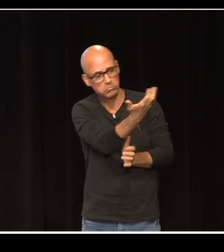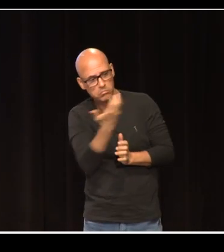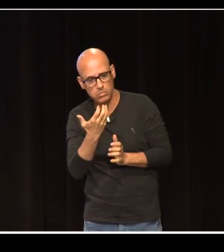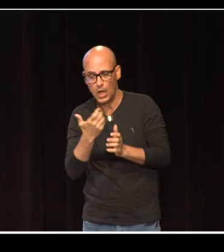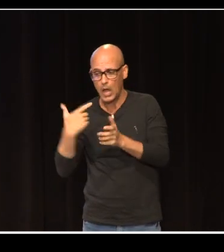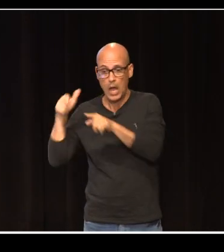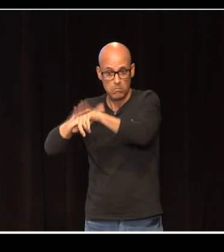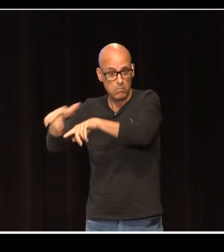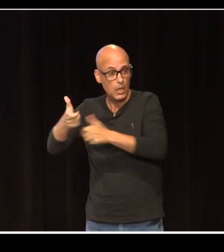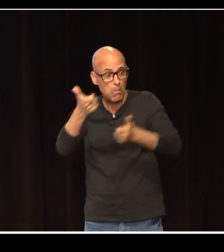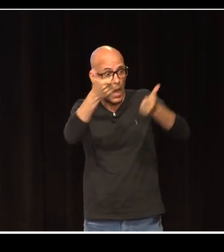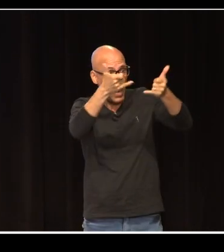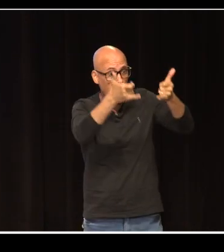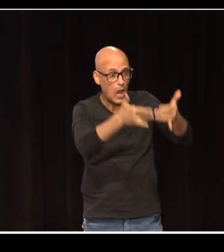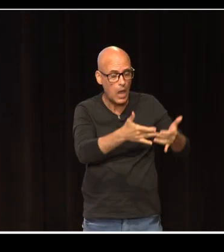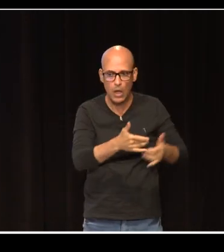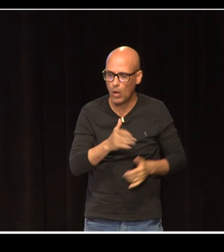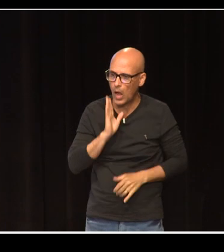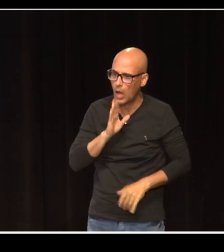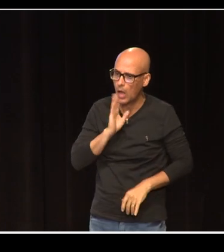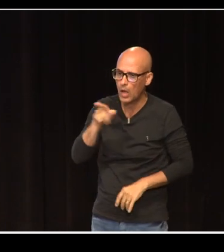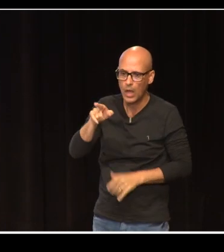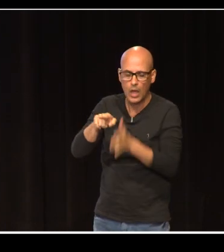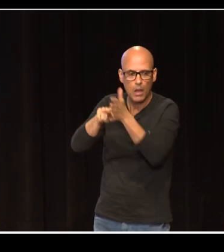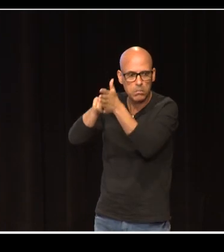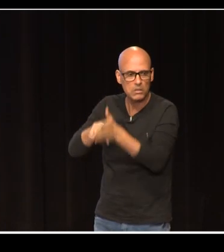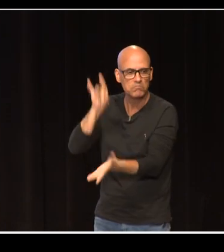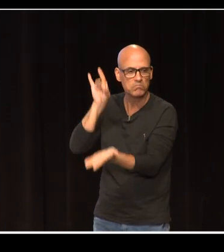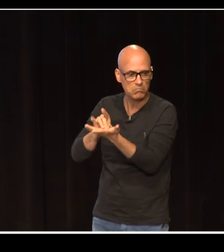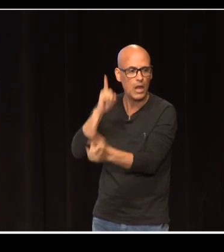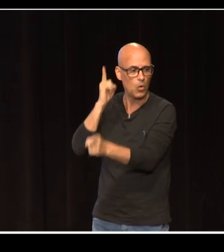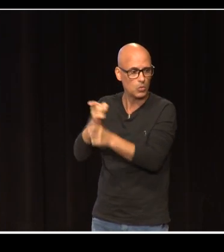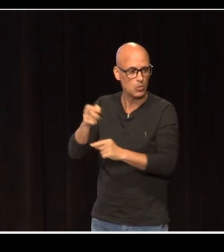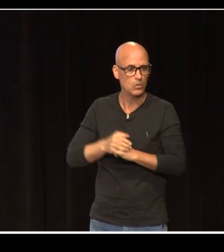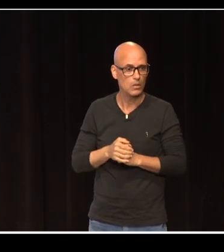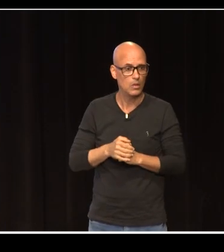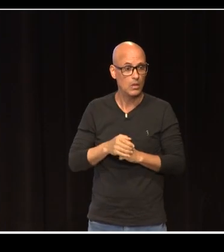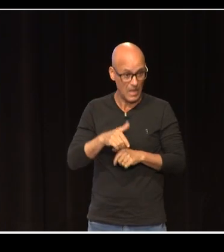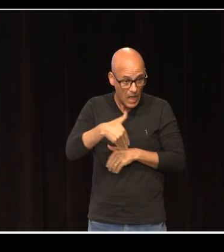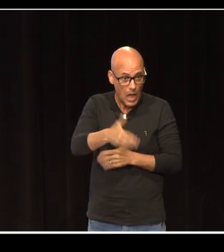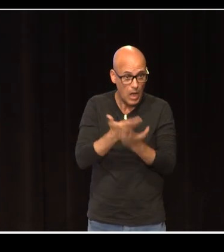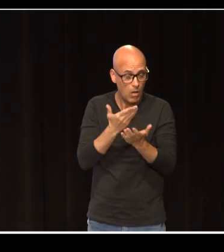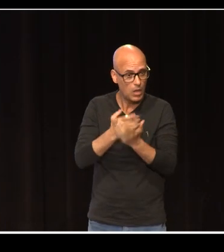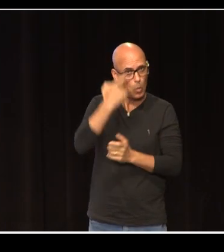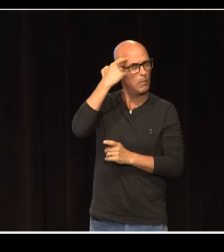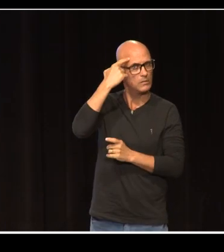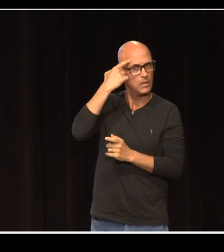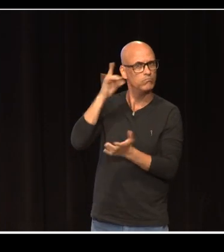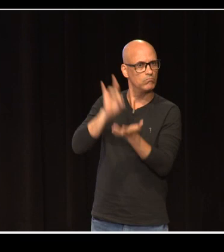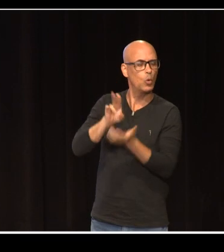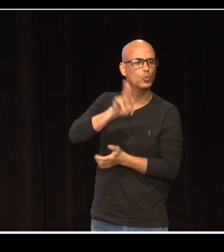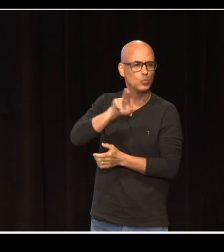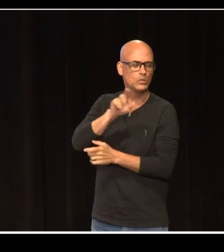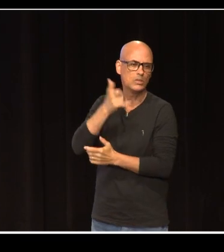começou a explicar uma coisa que ela tinha visto no celular. Falei, pô, legal. E a intenção dessa aula não era nem esse uso do celular. Outra coisa